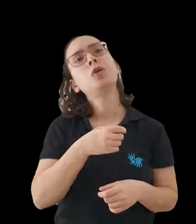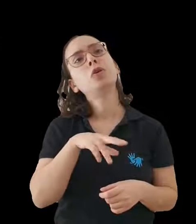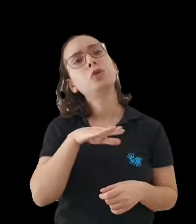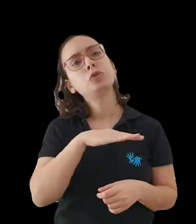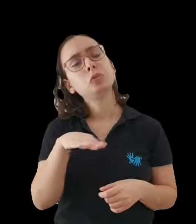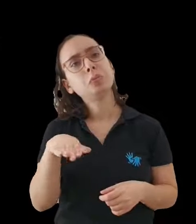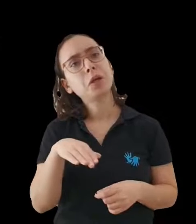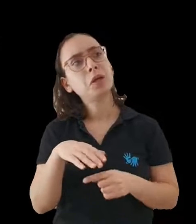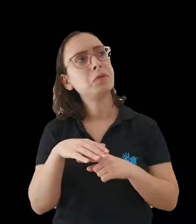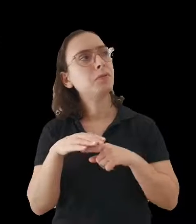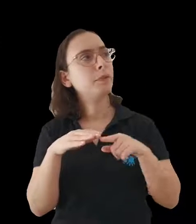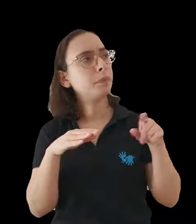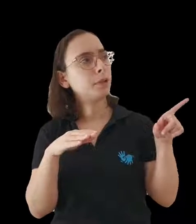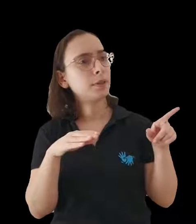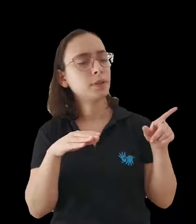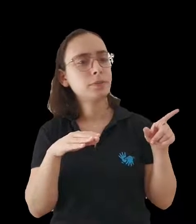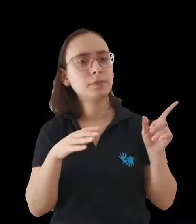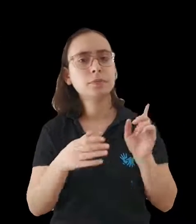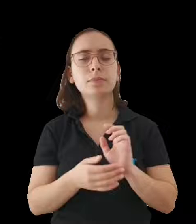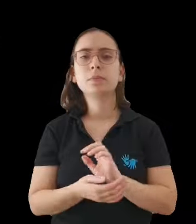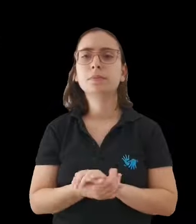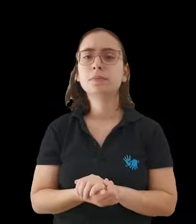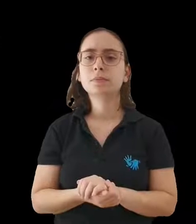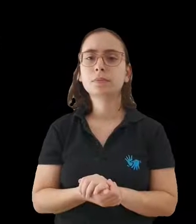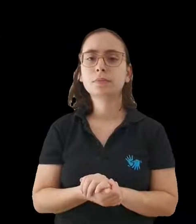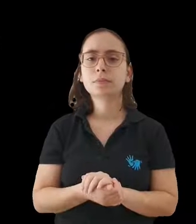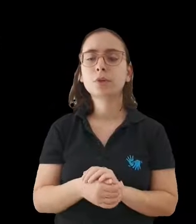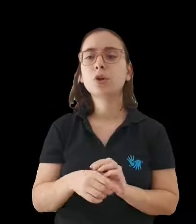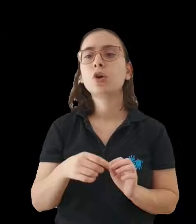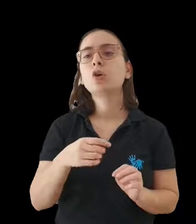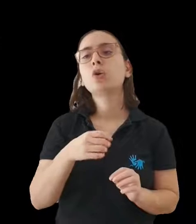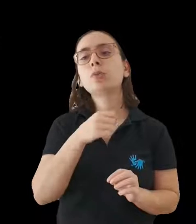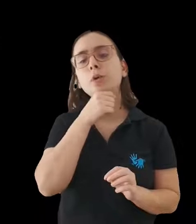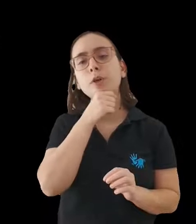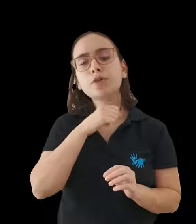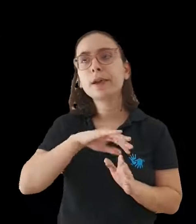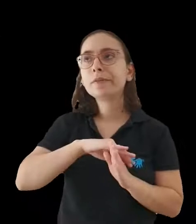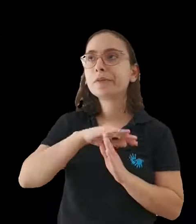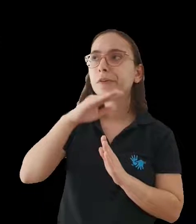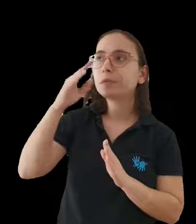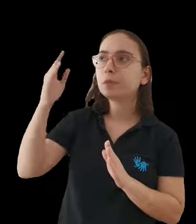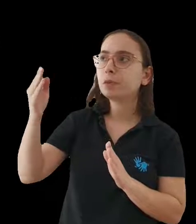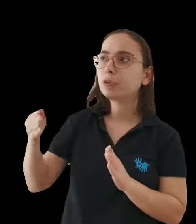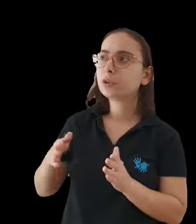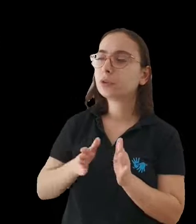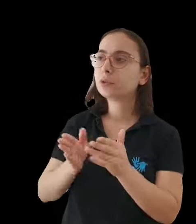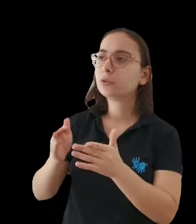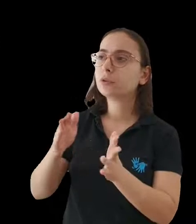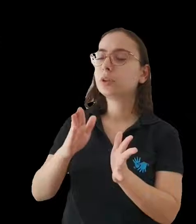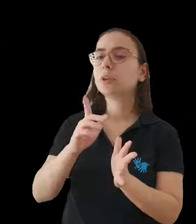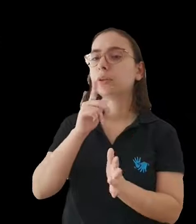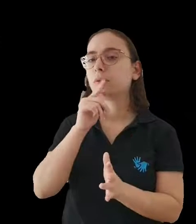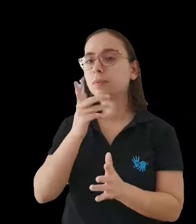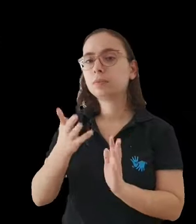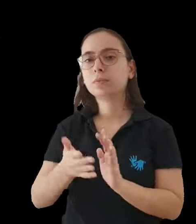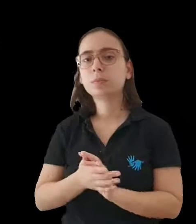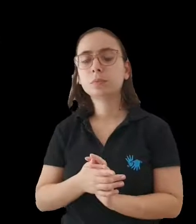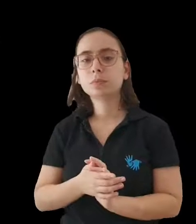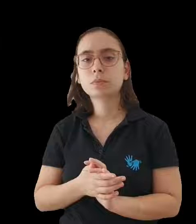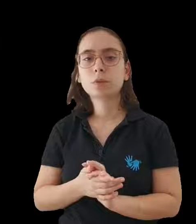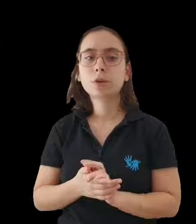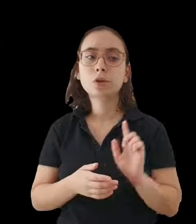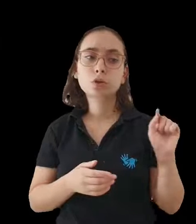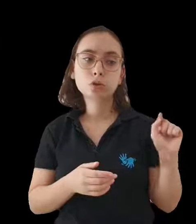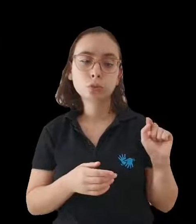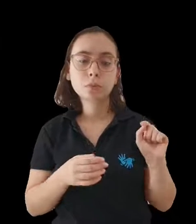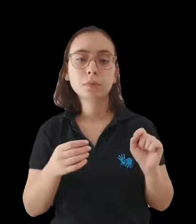mais velho foi em direção à montanha do rio, a nascente do rio. O irmão do meio